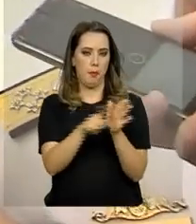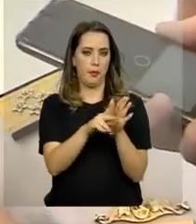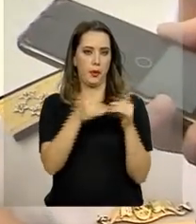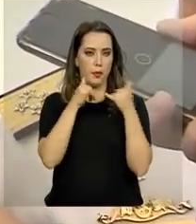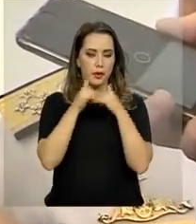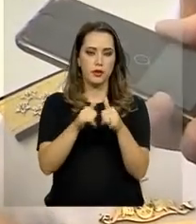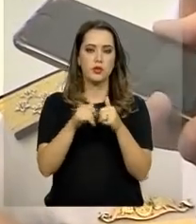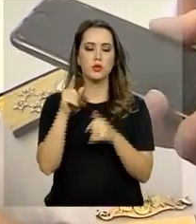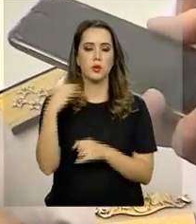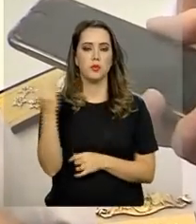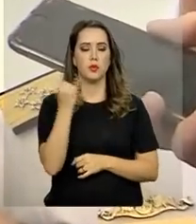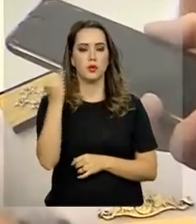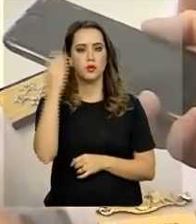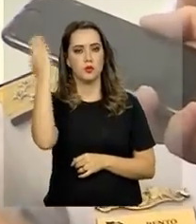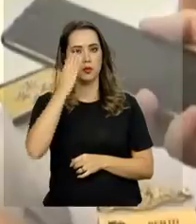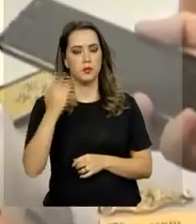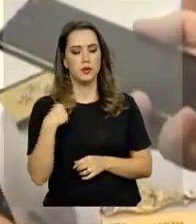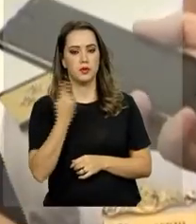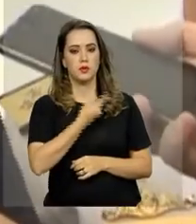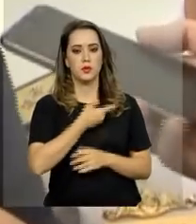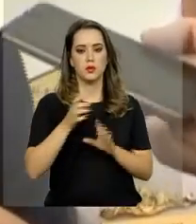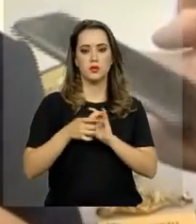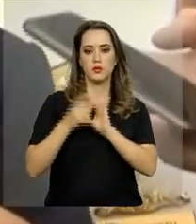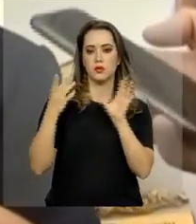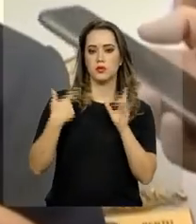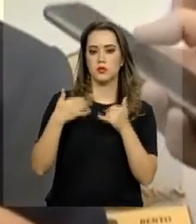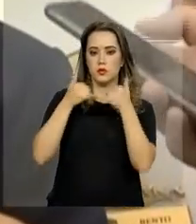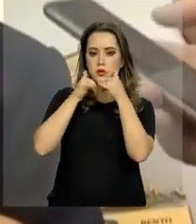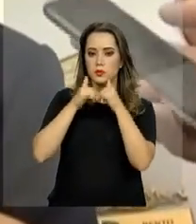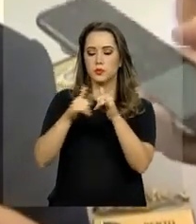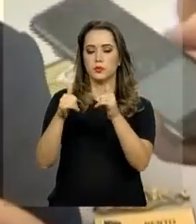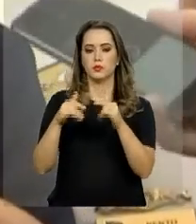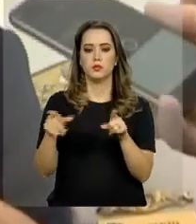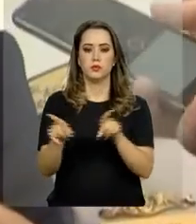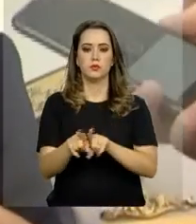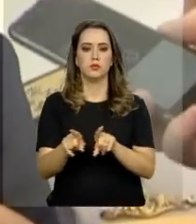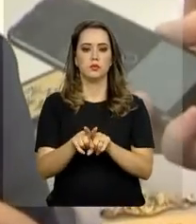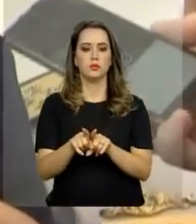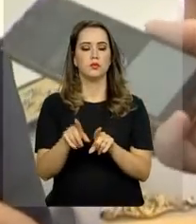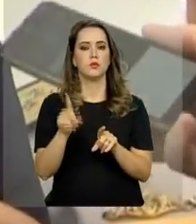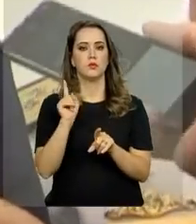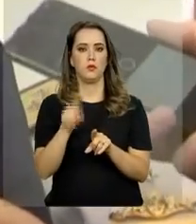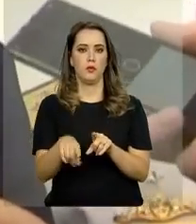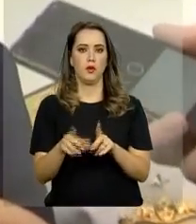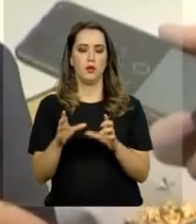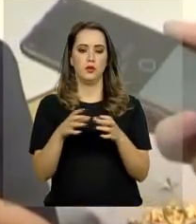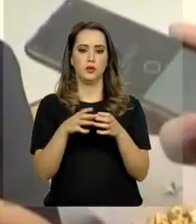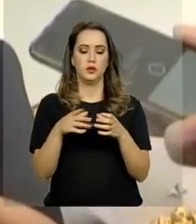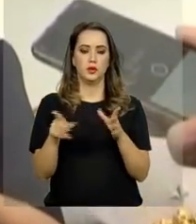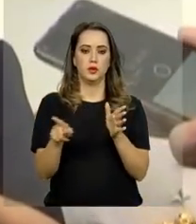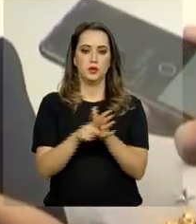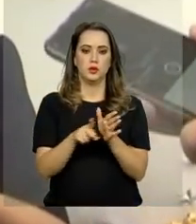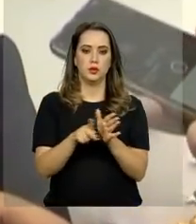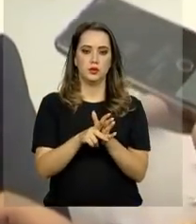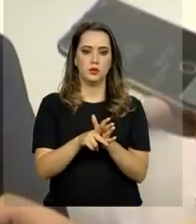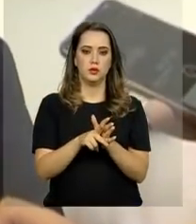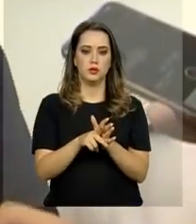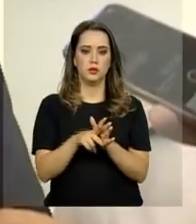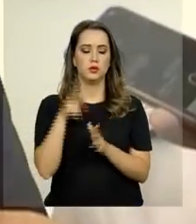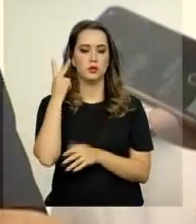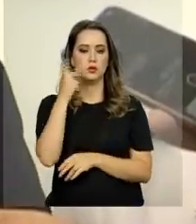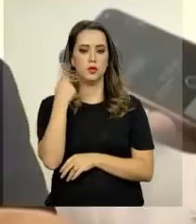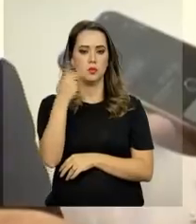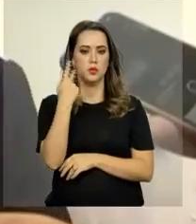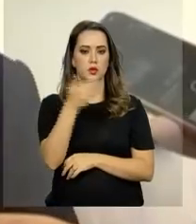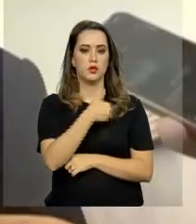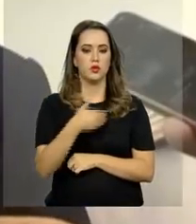para o Brasil, não só para consolidar a nossa independência no campo energético e no campo e no domínio de uma política